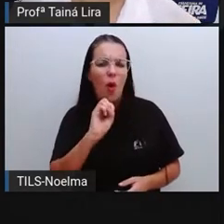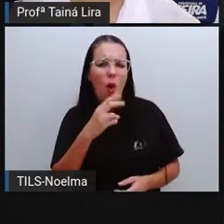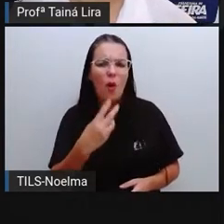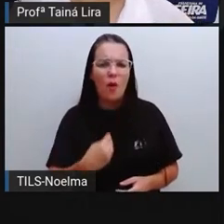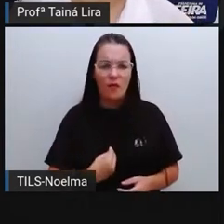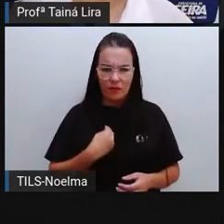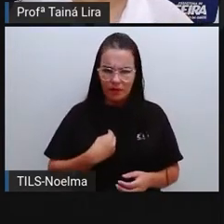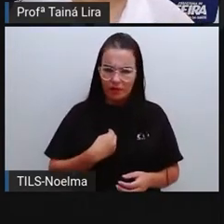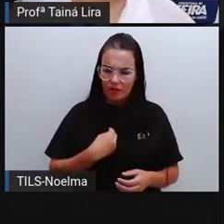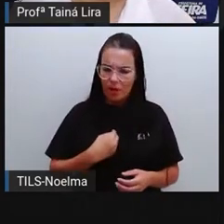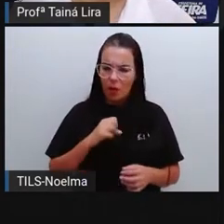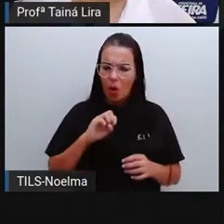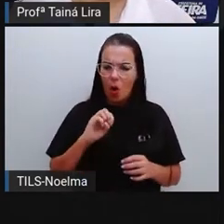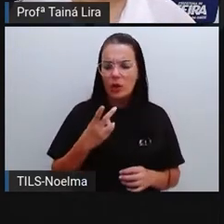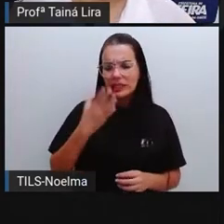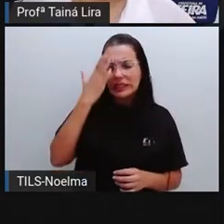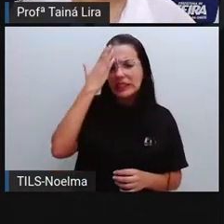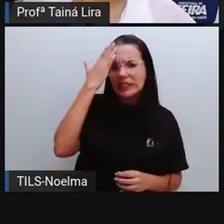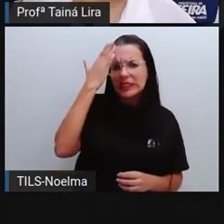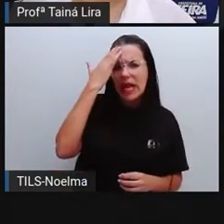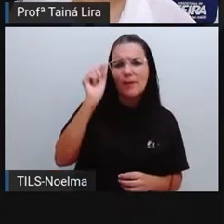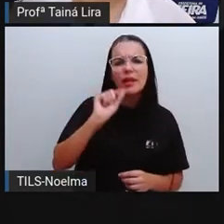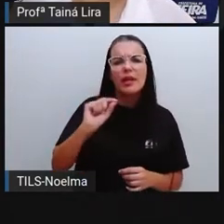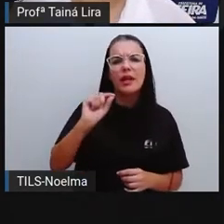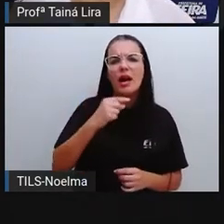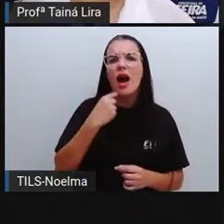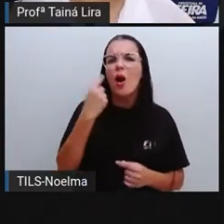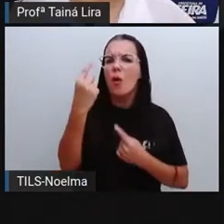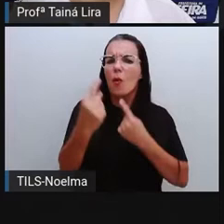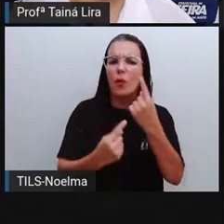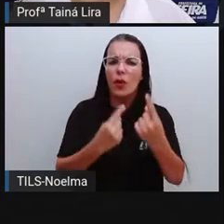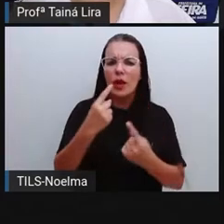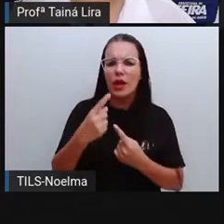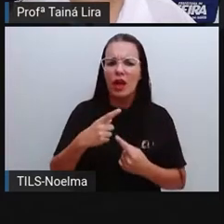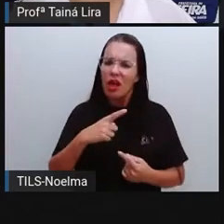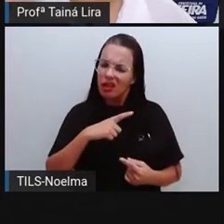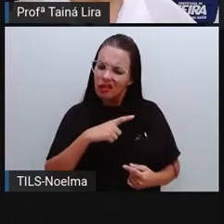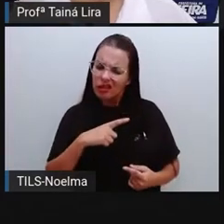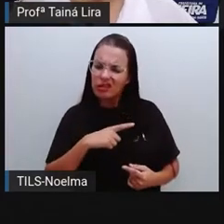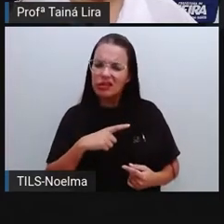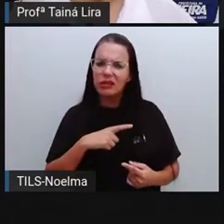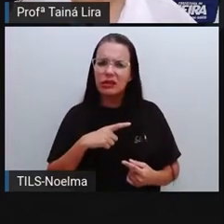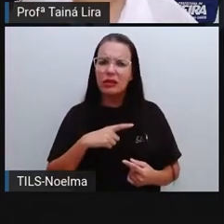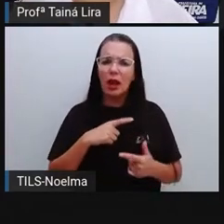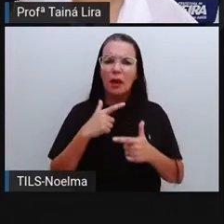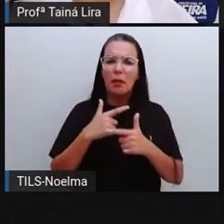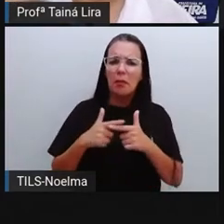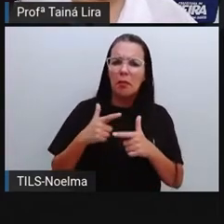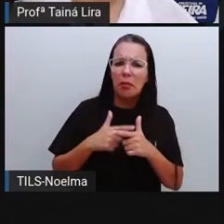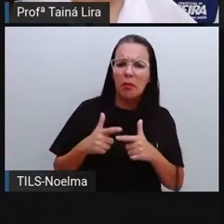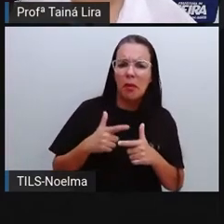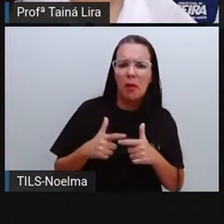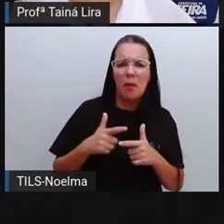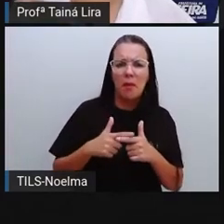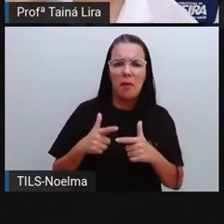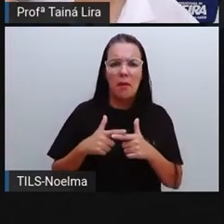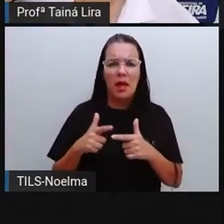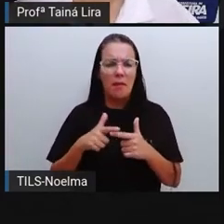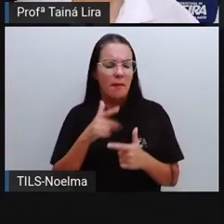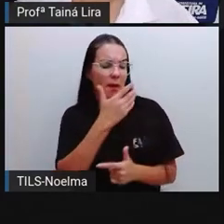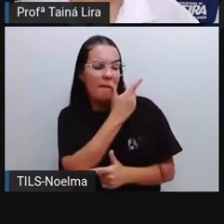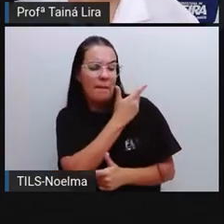ou sabe de alguém que vive, né? Ou você mesmo viveu ou alguém que já